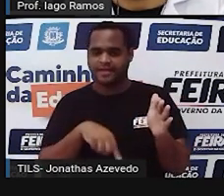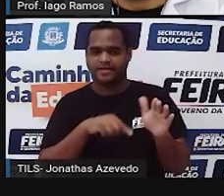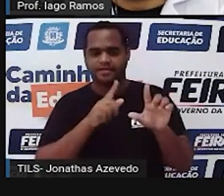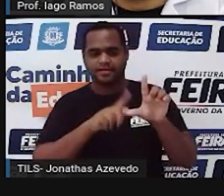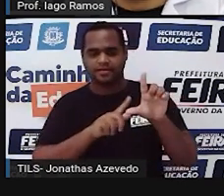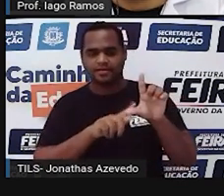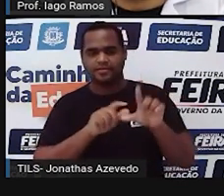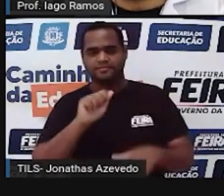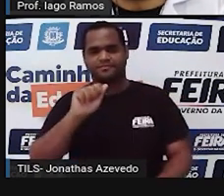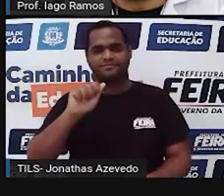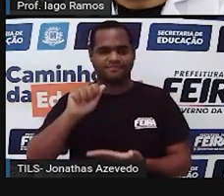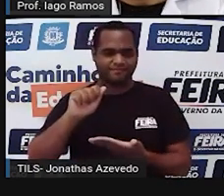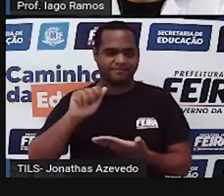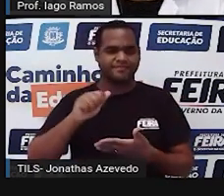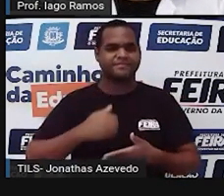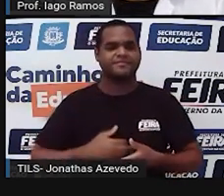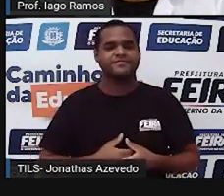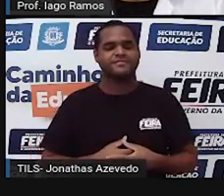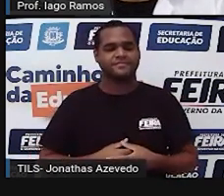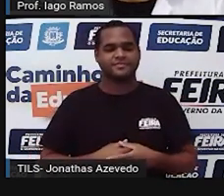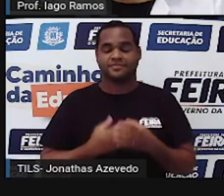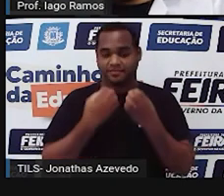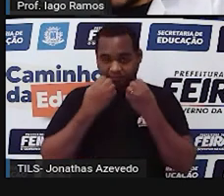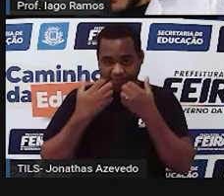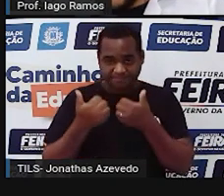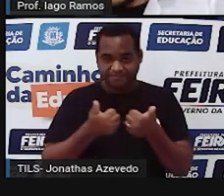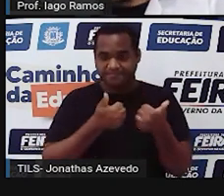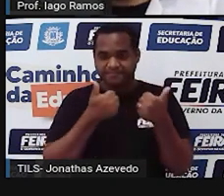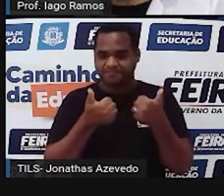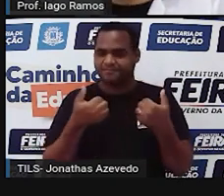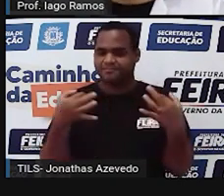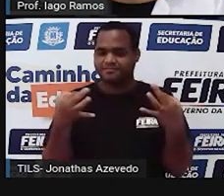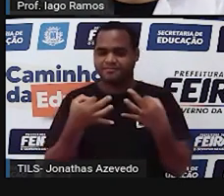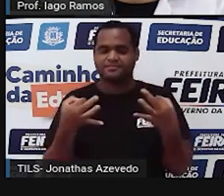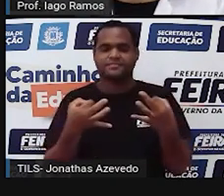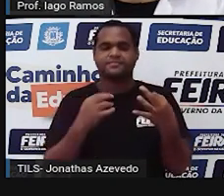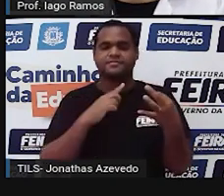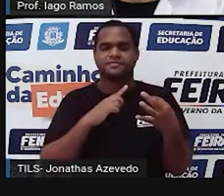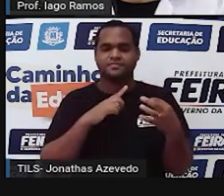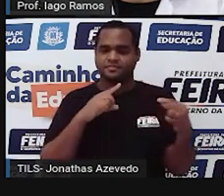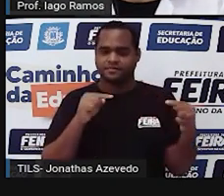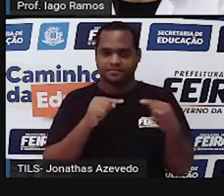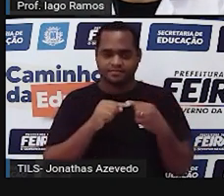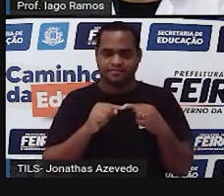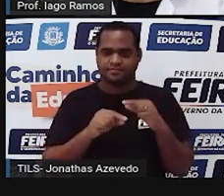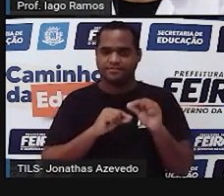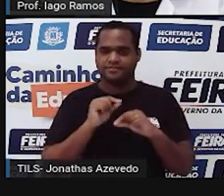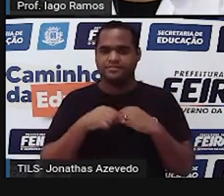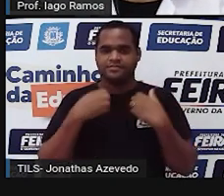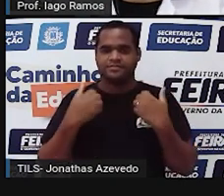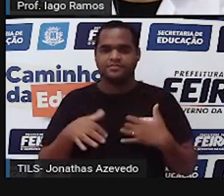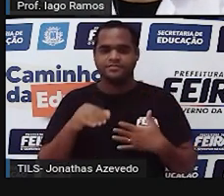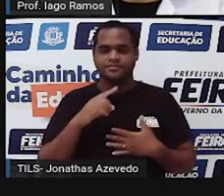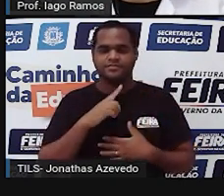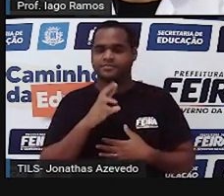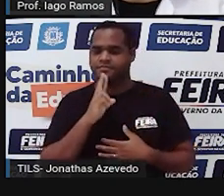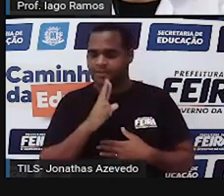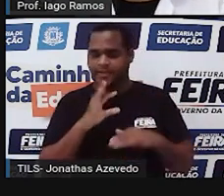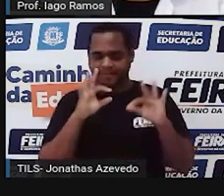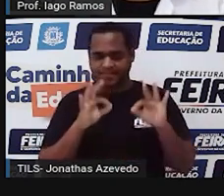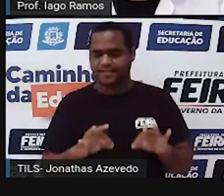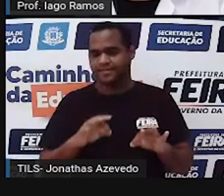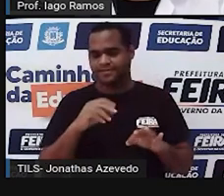letra tá bom tá um bacana perfeito é isso aí olha só a resposta